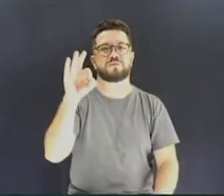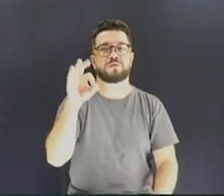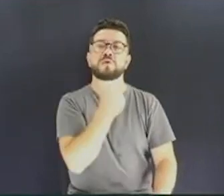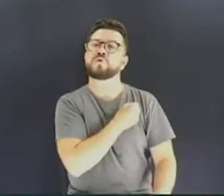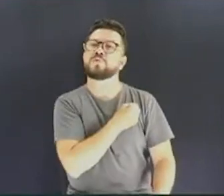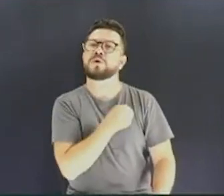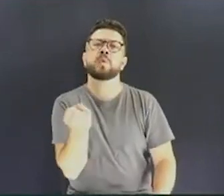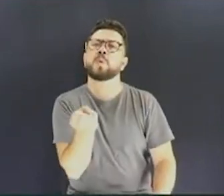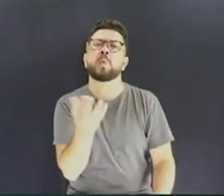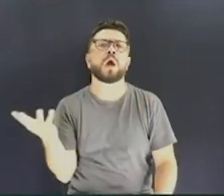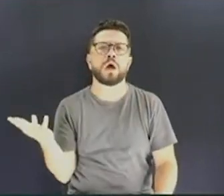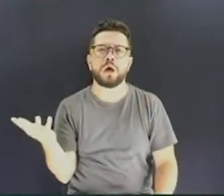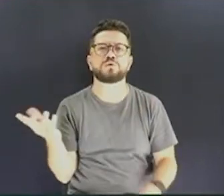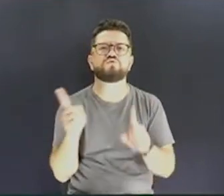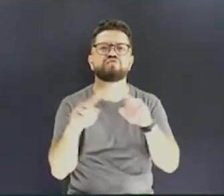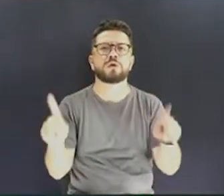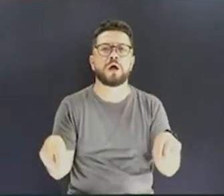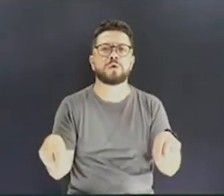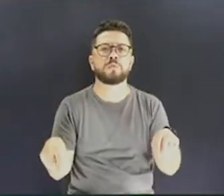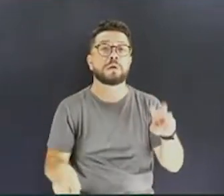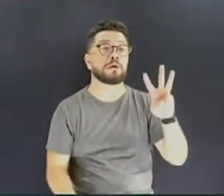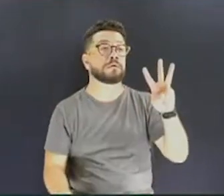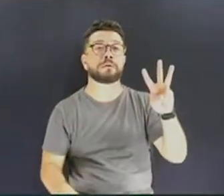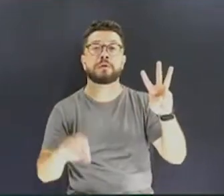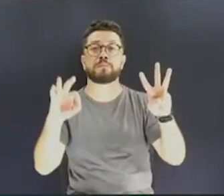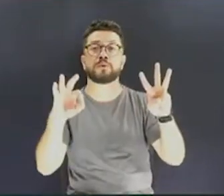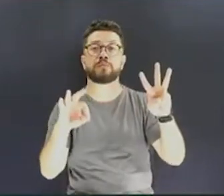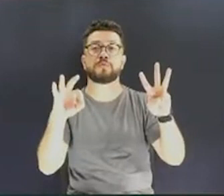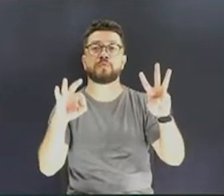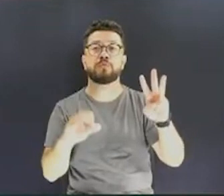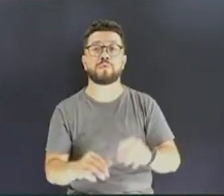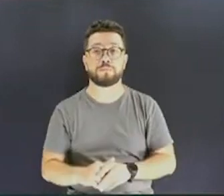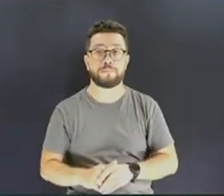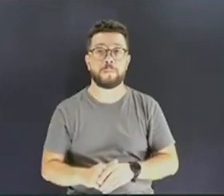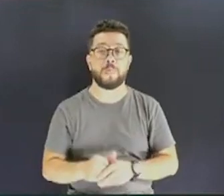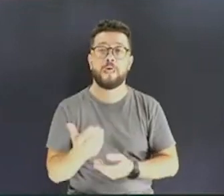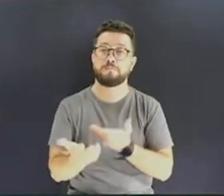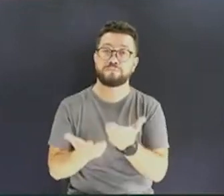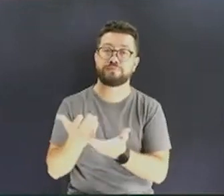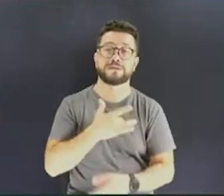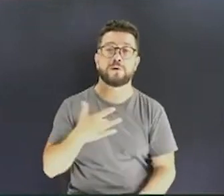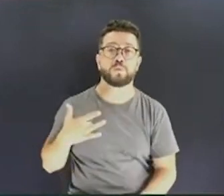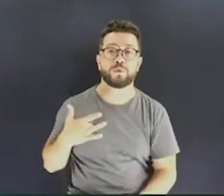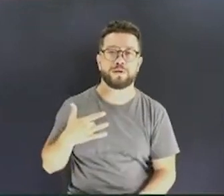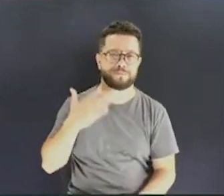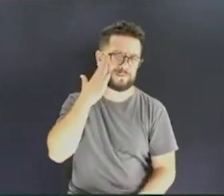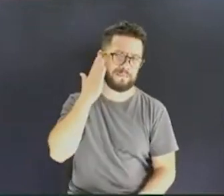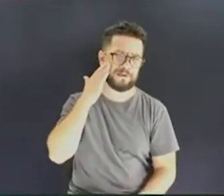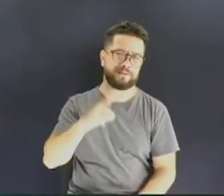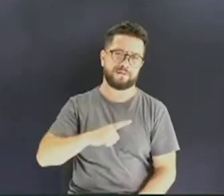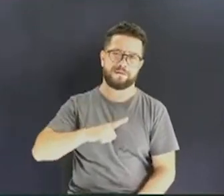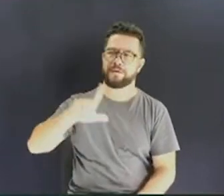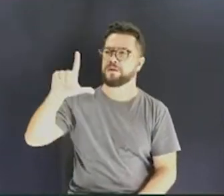3%. Seguimos aqui neste raciocínio. Investimento em saúde, nós sabemos a LOA,